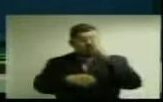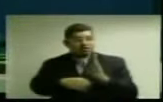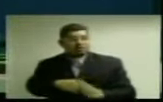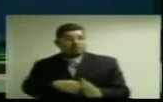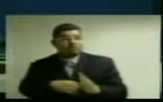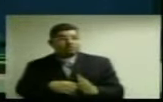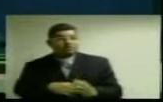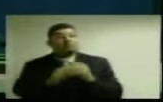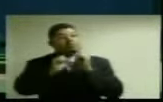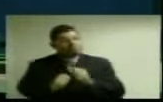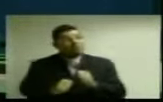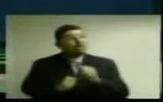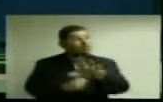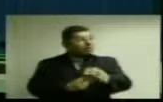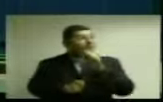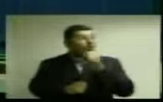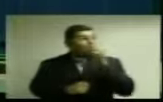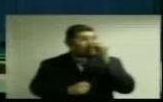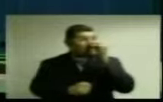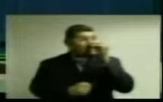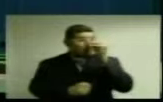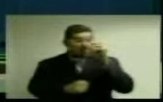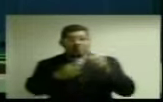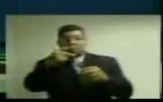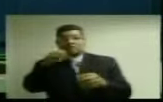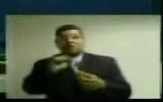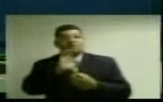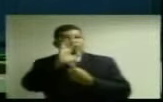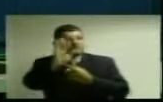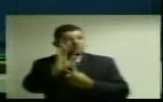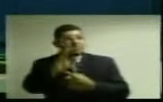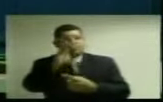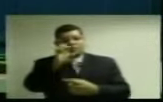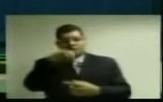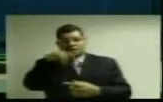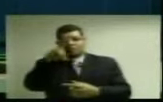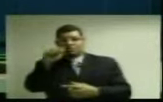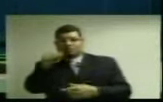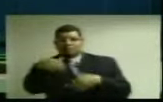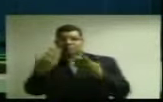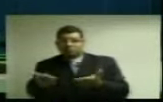brasileiro. Poderia pegar o deputado Praciano e apresentar uma emenda